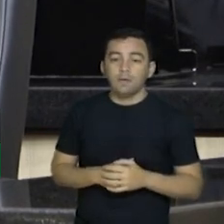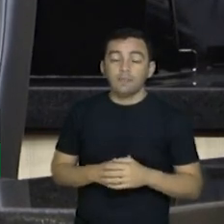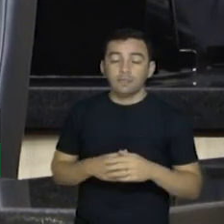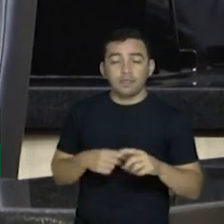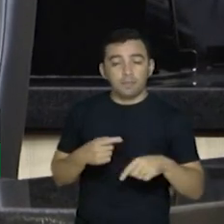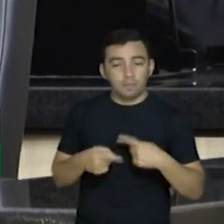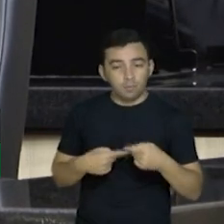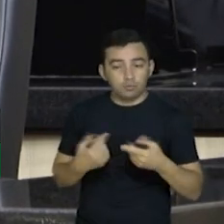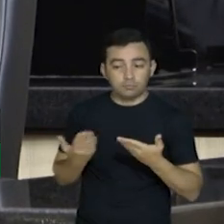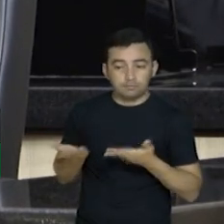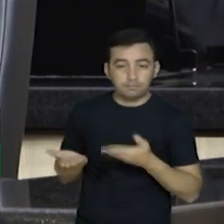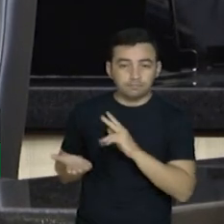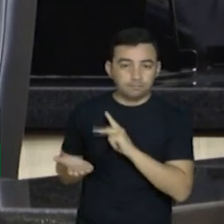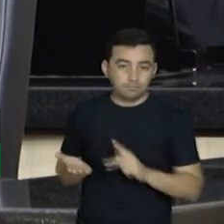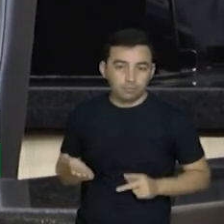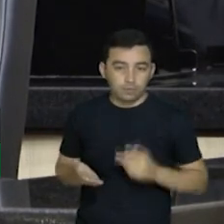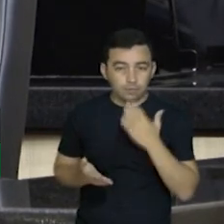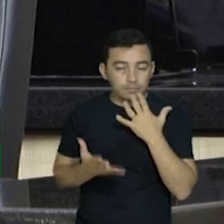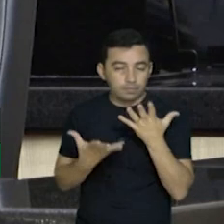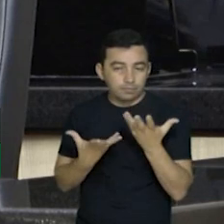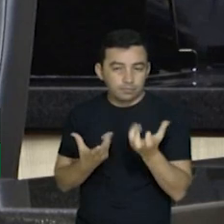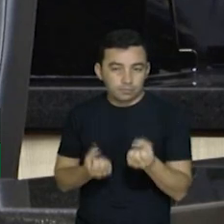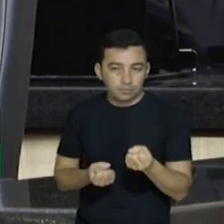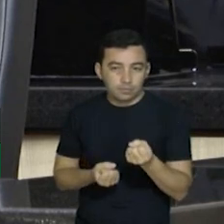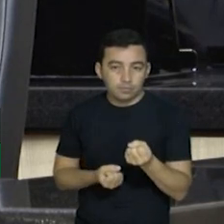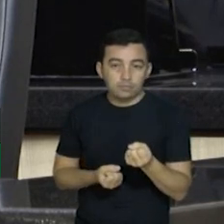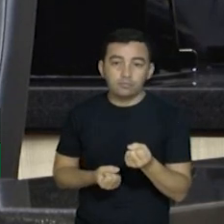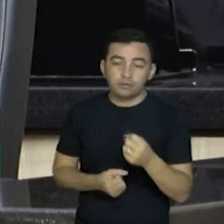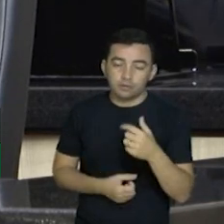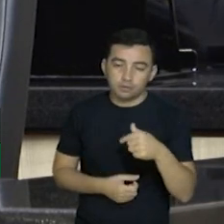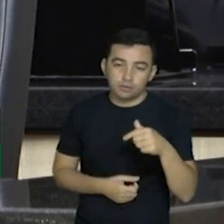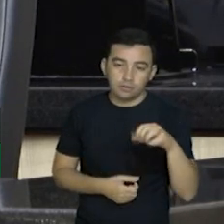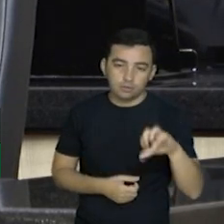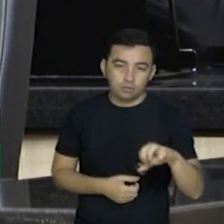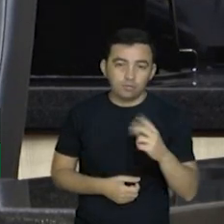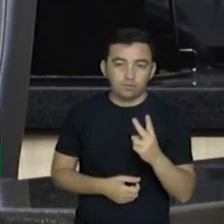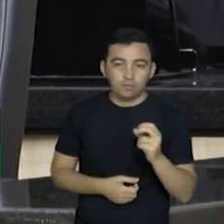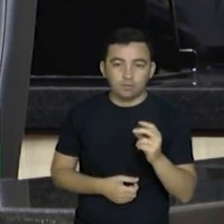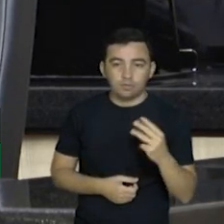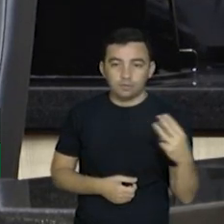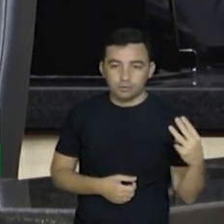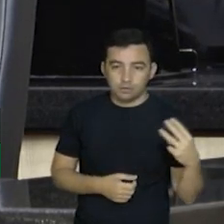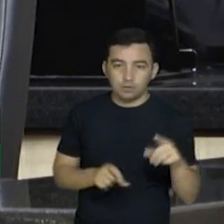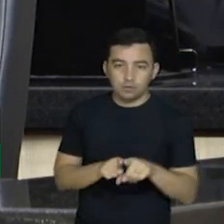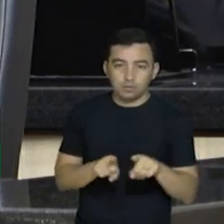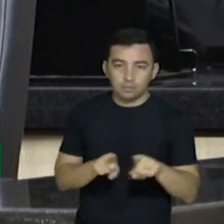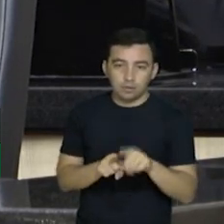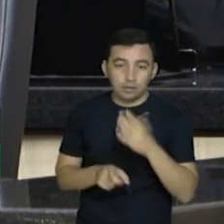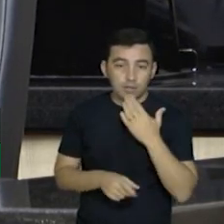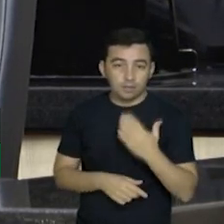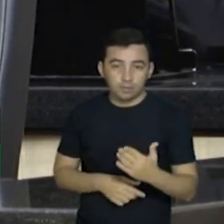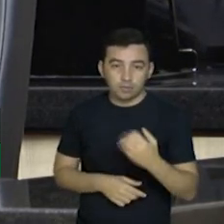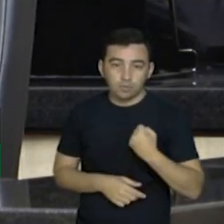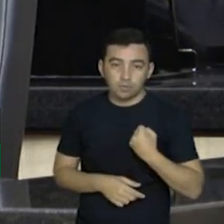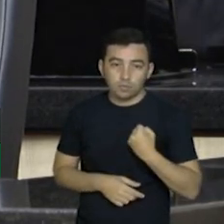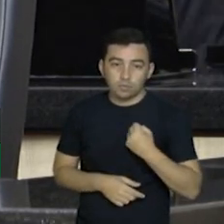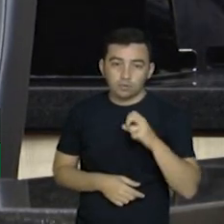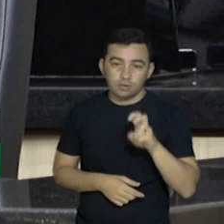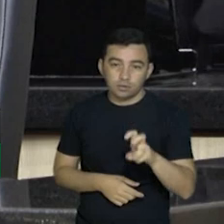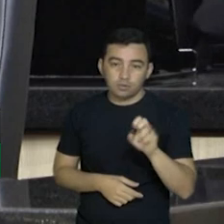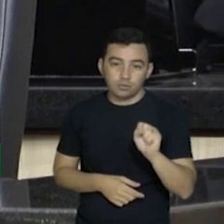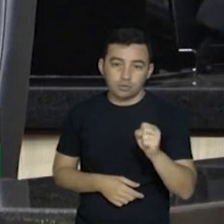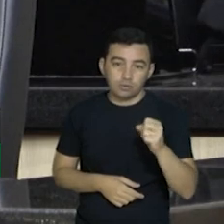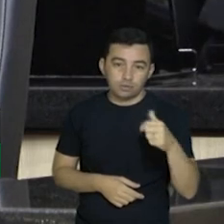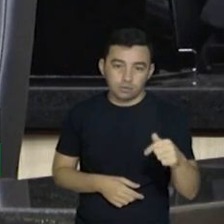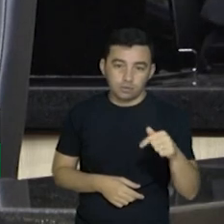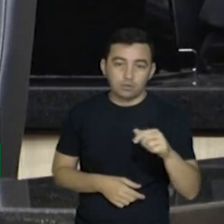presidente deferiu o requerimento de fórum parlamentar número 79 de 2023 bem como os requerimentos números 587